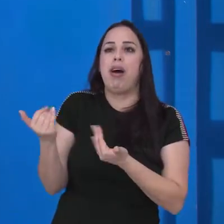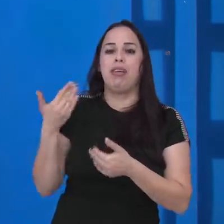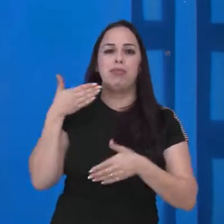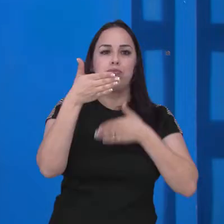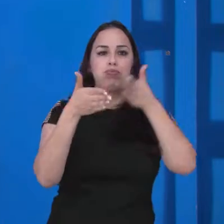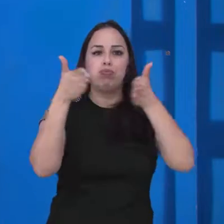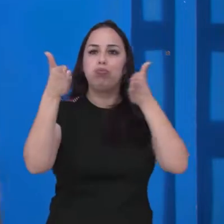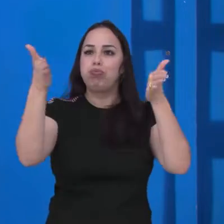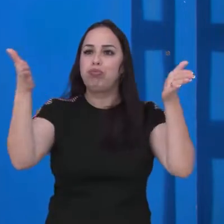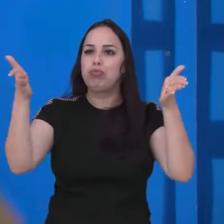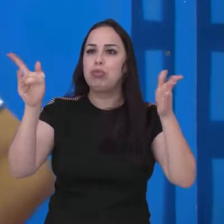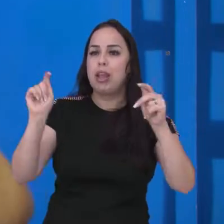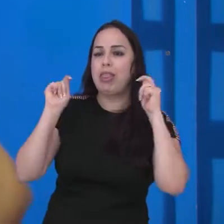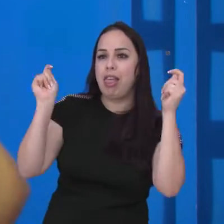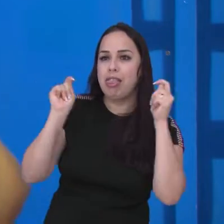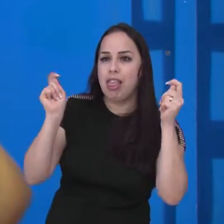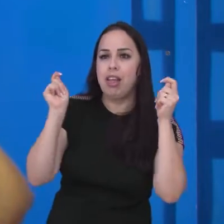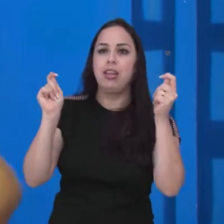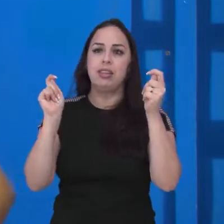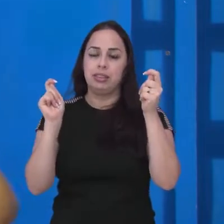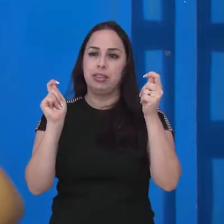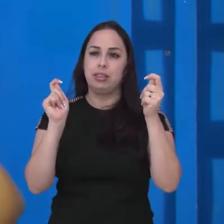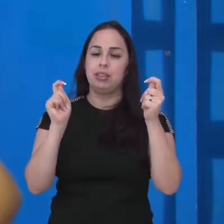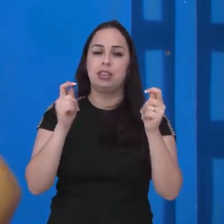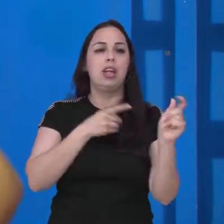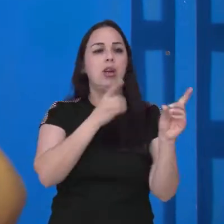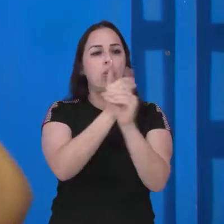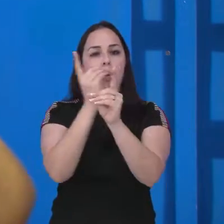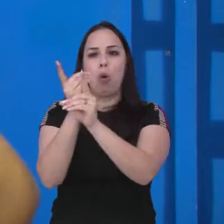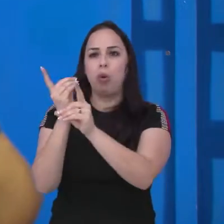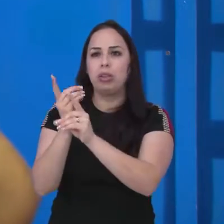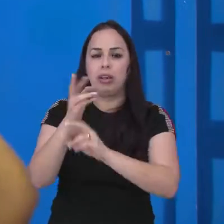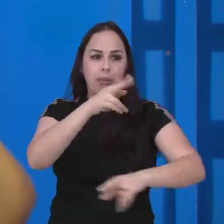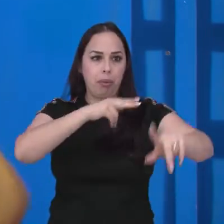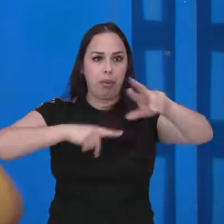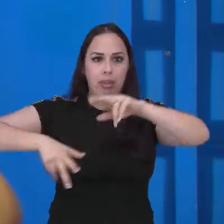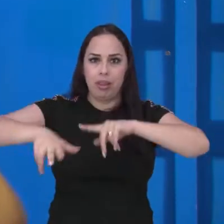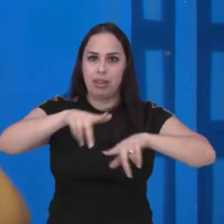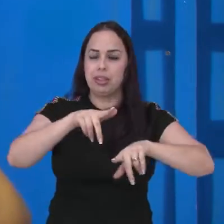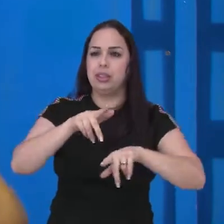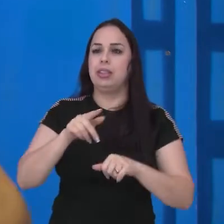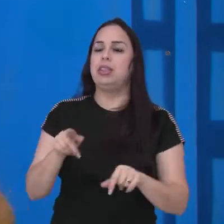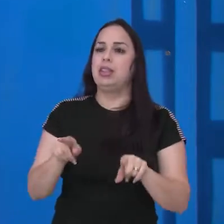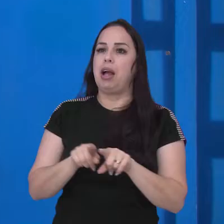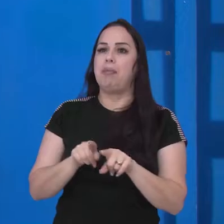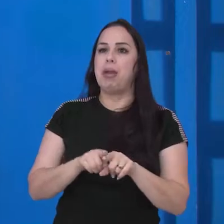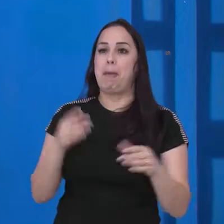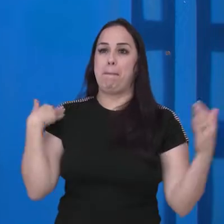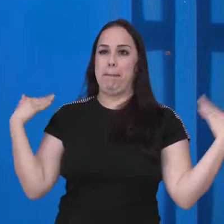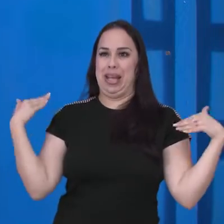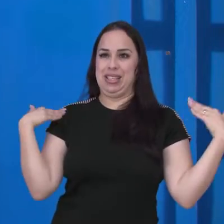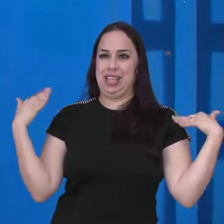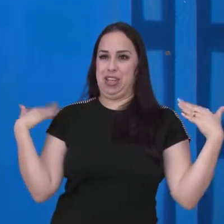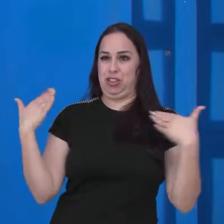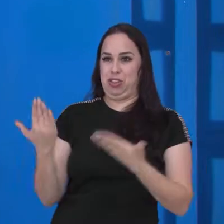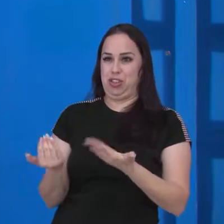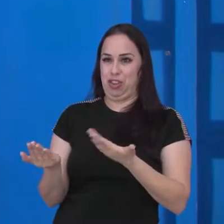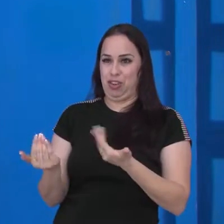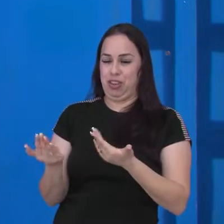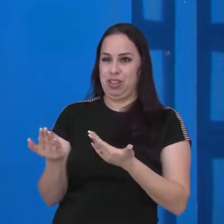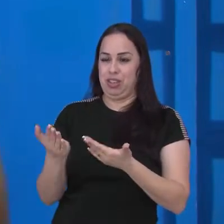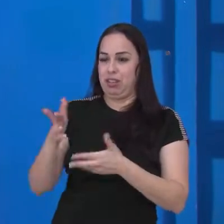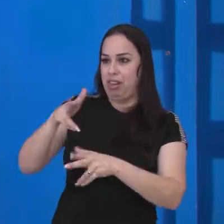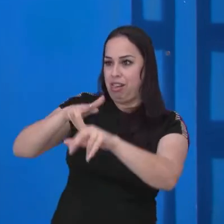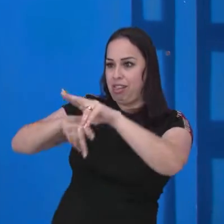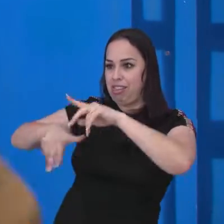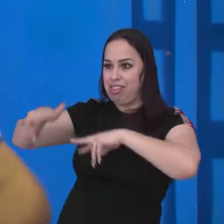definia pra você também encontro dessa juventude na discoteca, né? Que se encontrava com seus diferentes dos seus iguais, né? Existiam os rolezinhos também naquela época, mas era